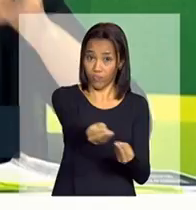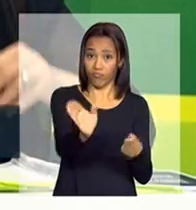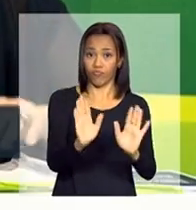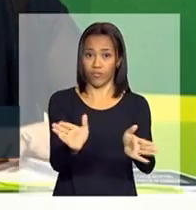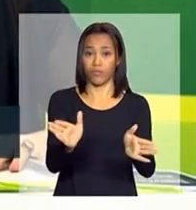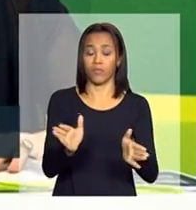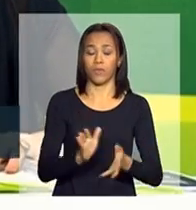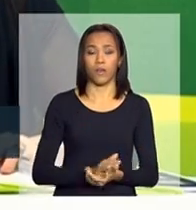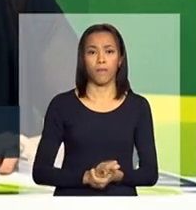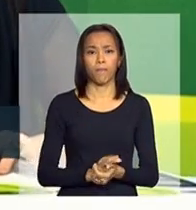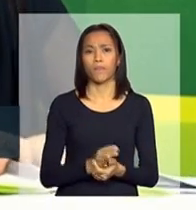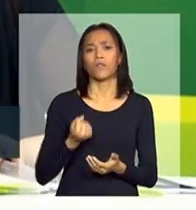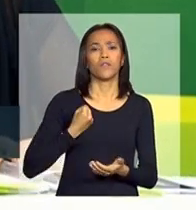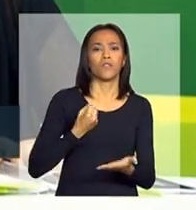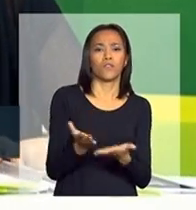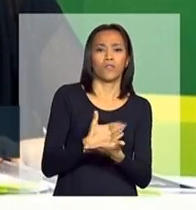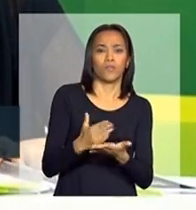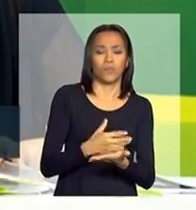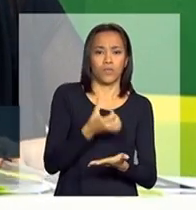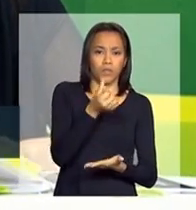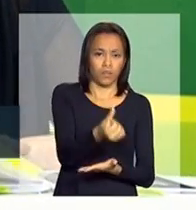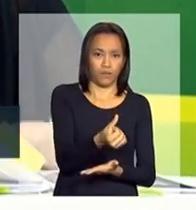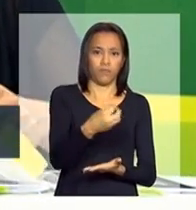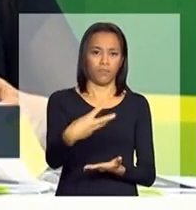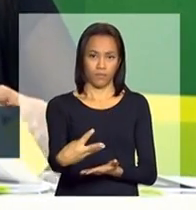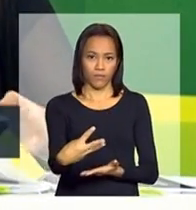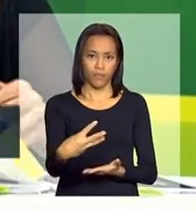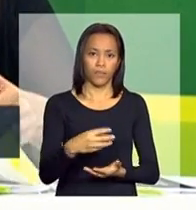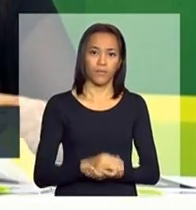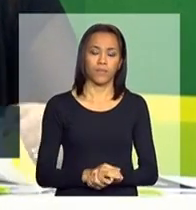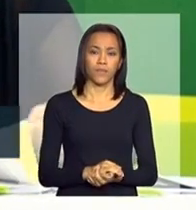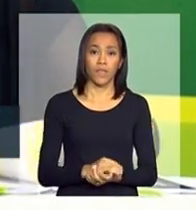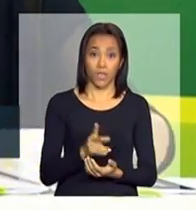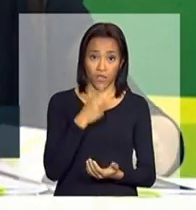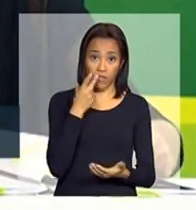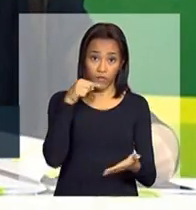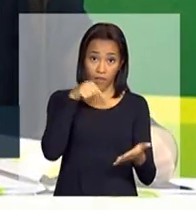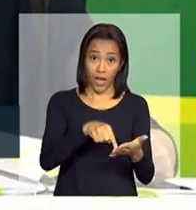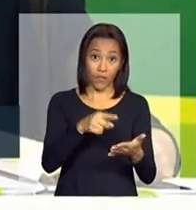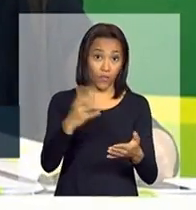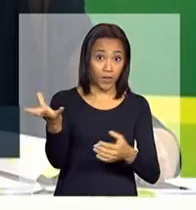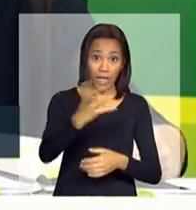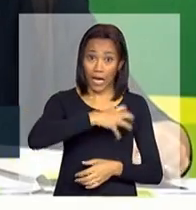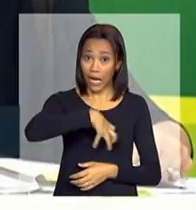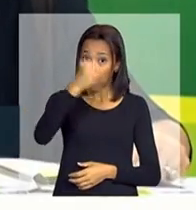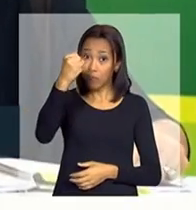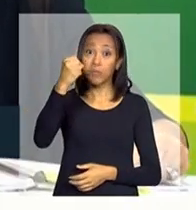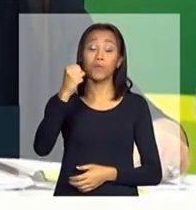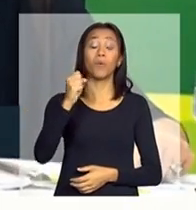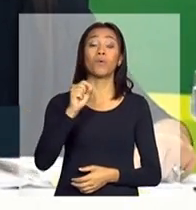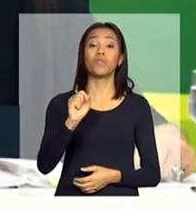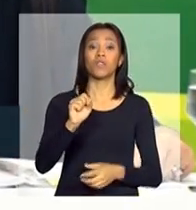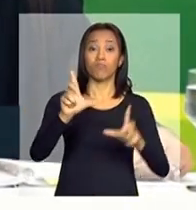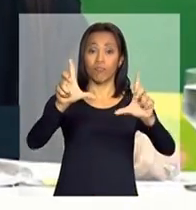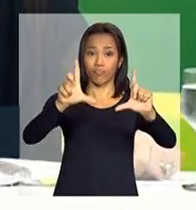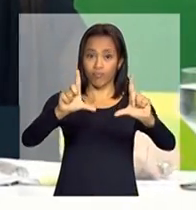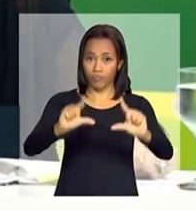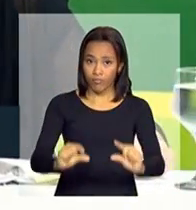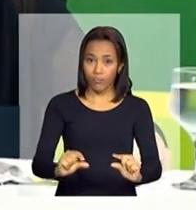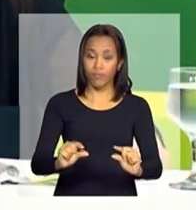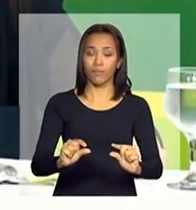né na página 63 como um dos Campeões na redução